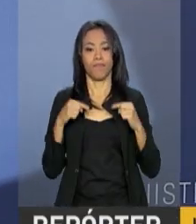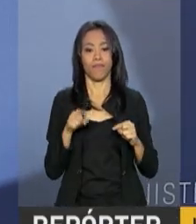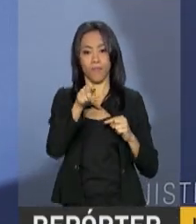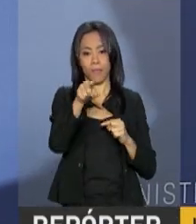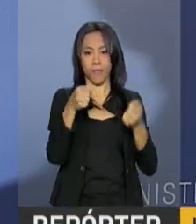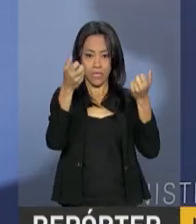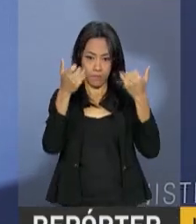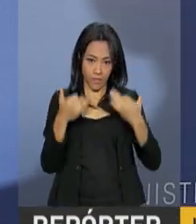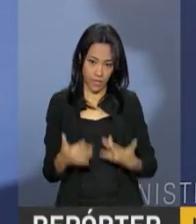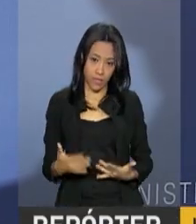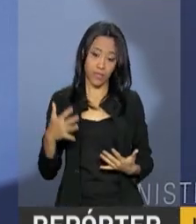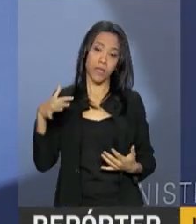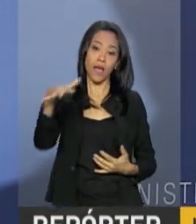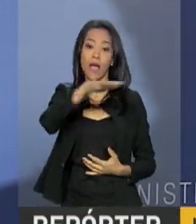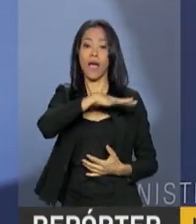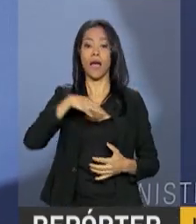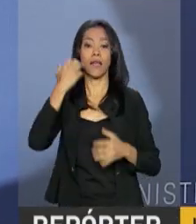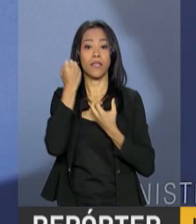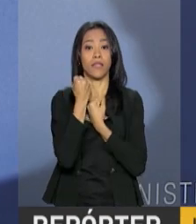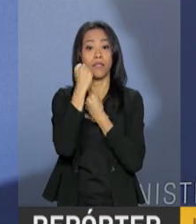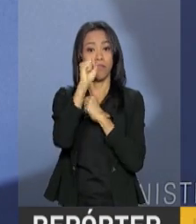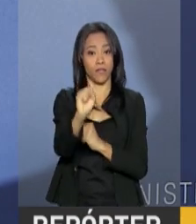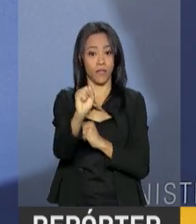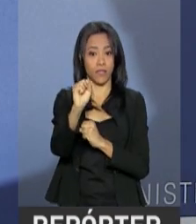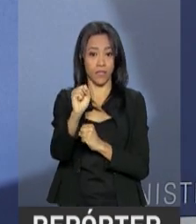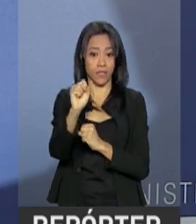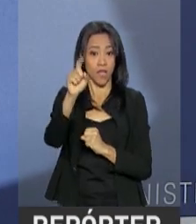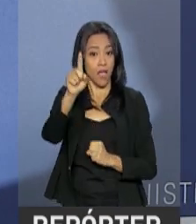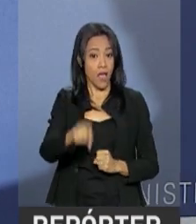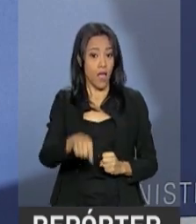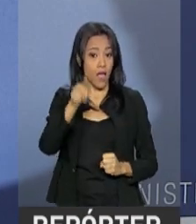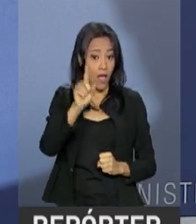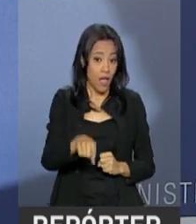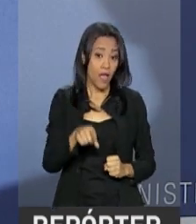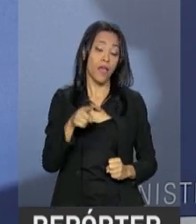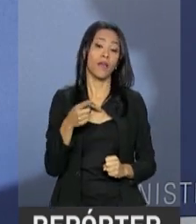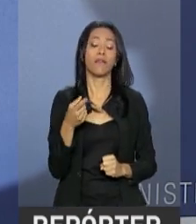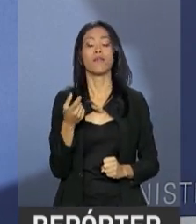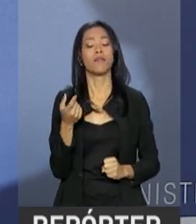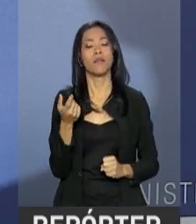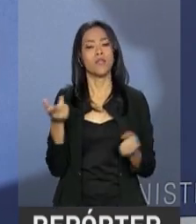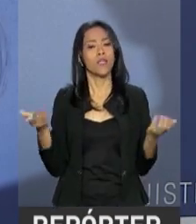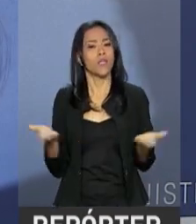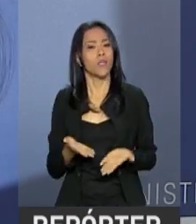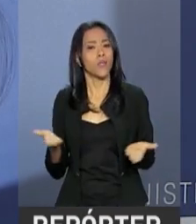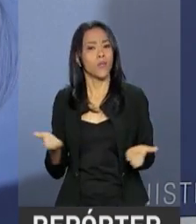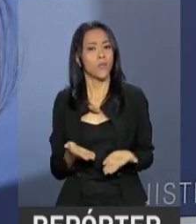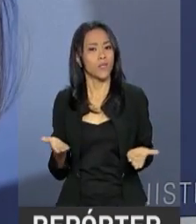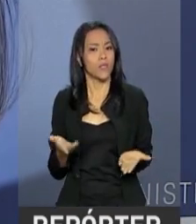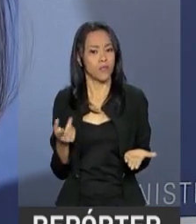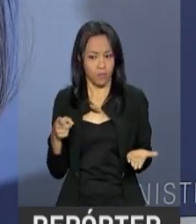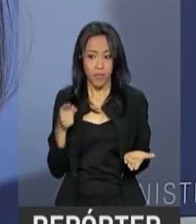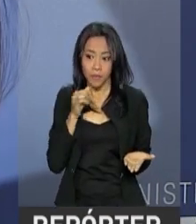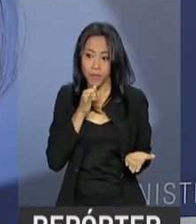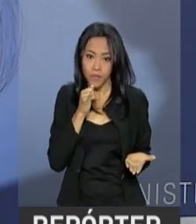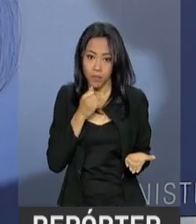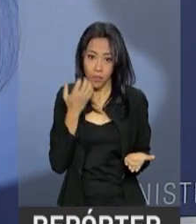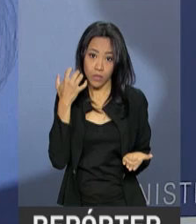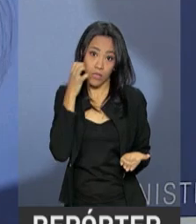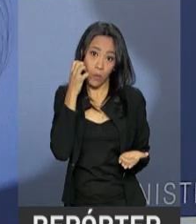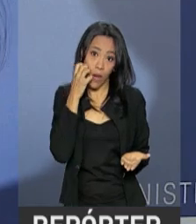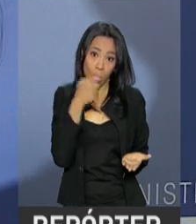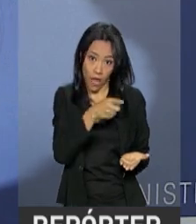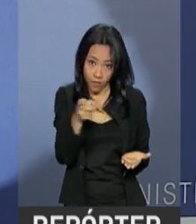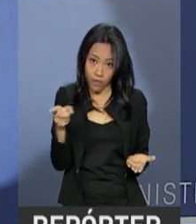uma área que transborda a todas as outras horas uma quantidade grande de eventos que nós vamos hoje celular que está usando na mão foi